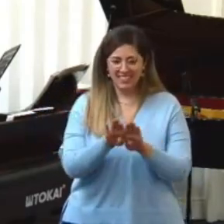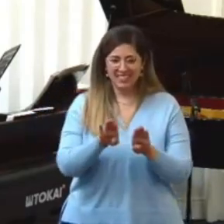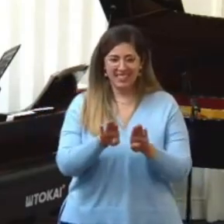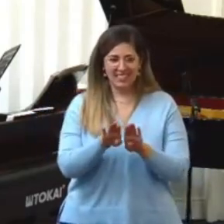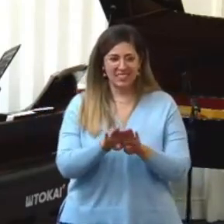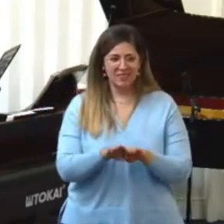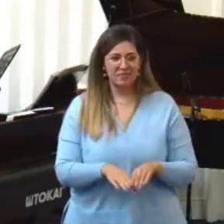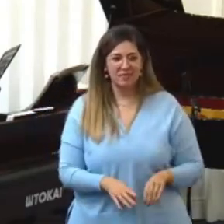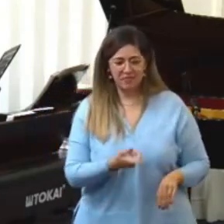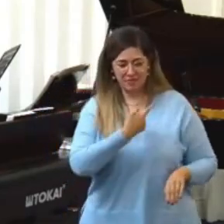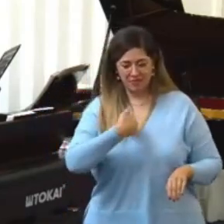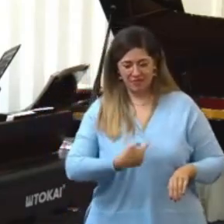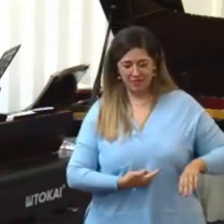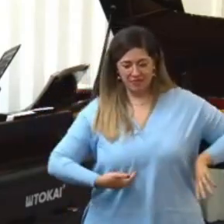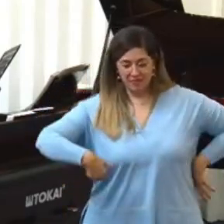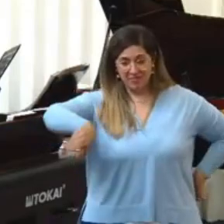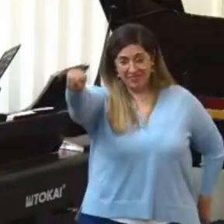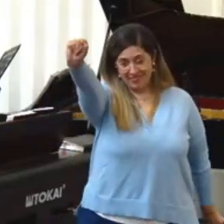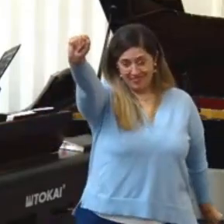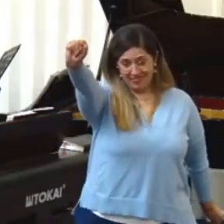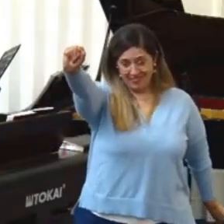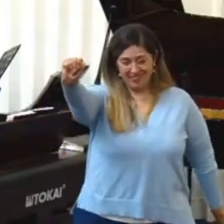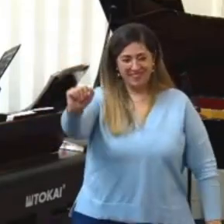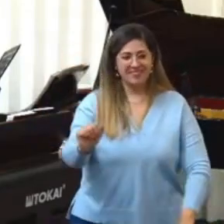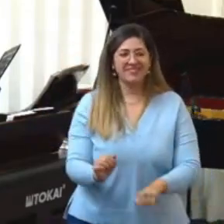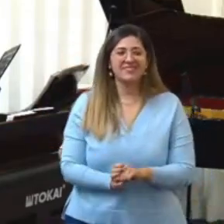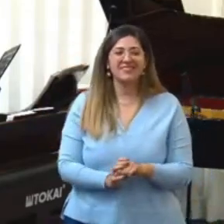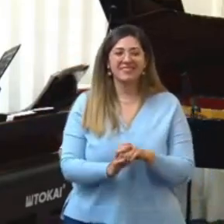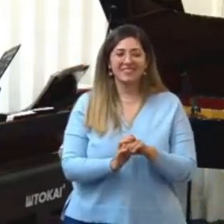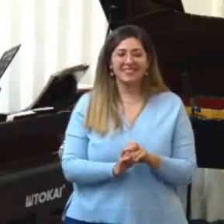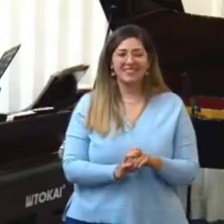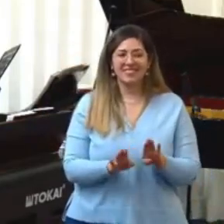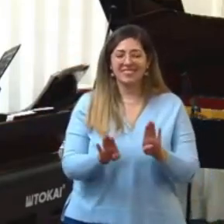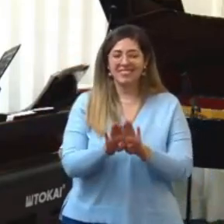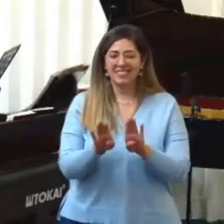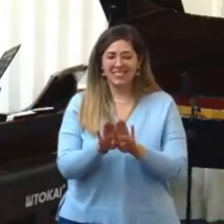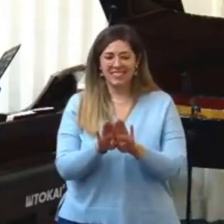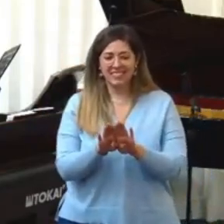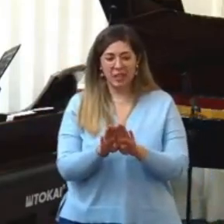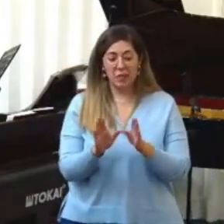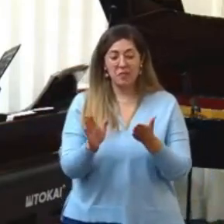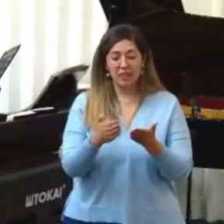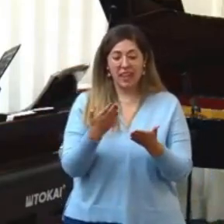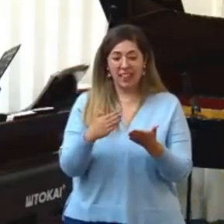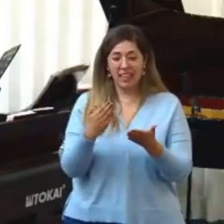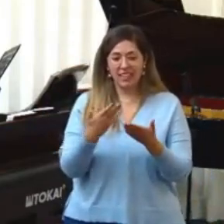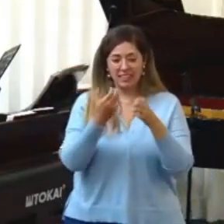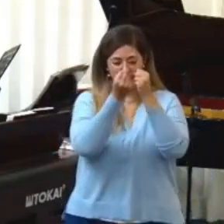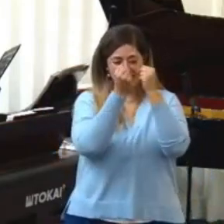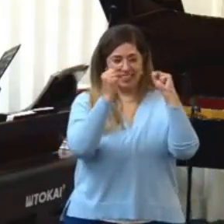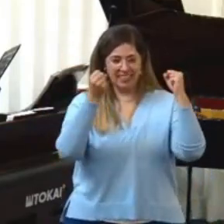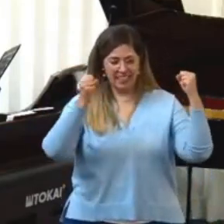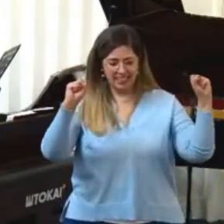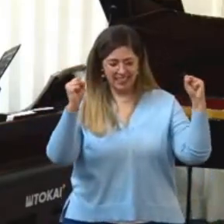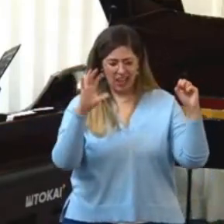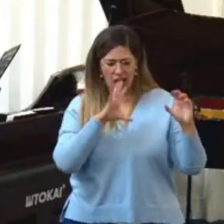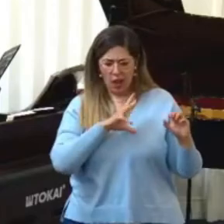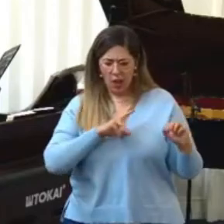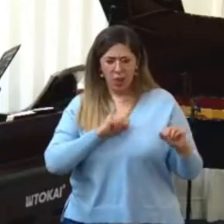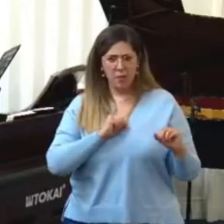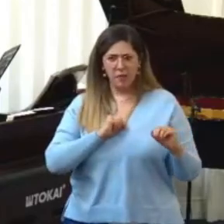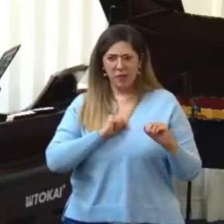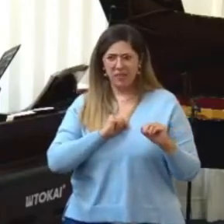o livro do Emílio Garofalo Neto, Sansão e o Amor Invencível, e vejo uma frase dele aqui